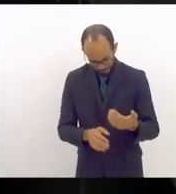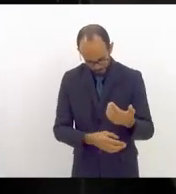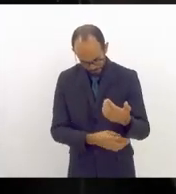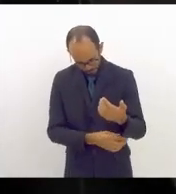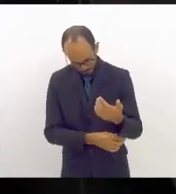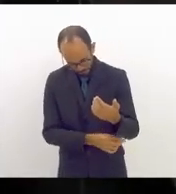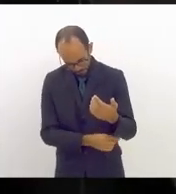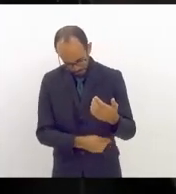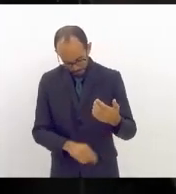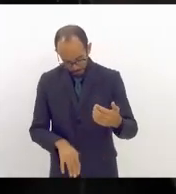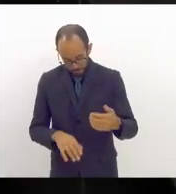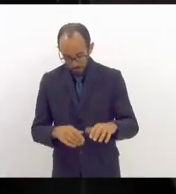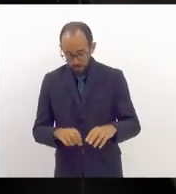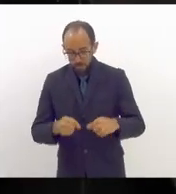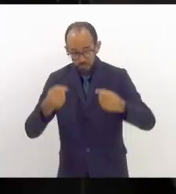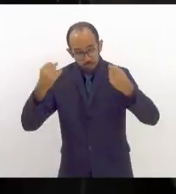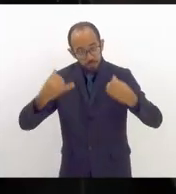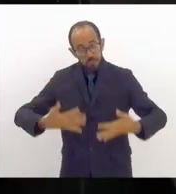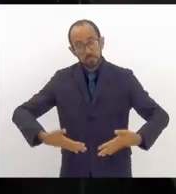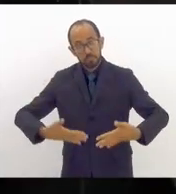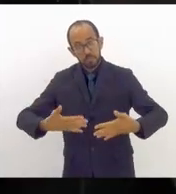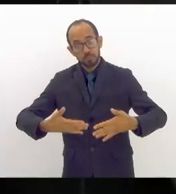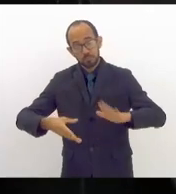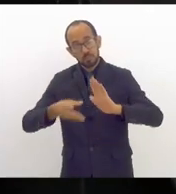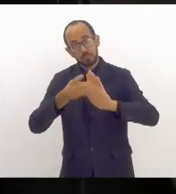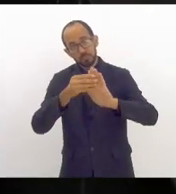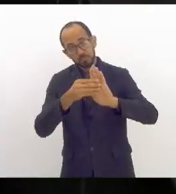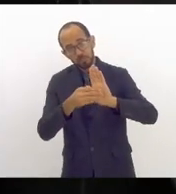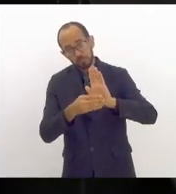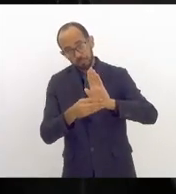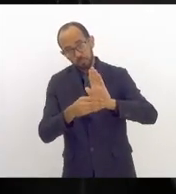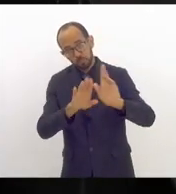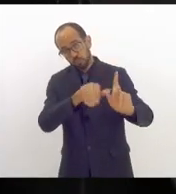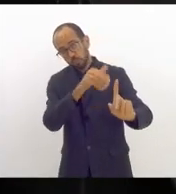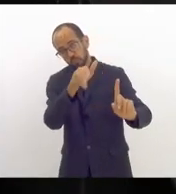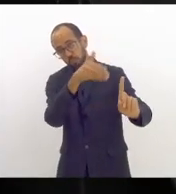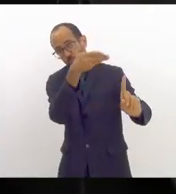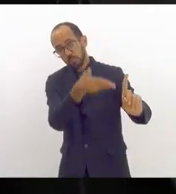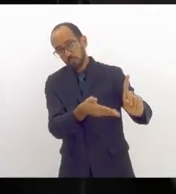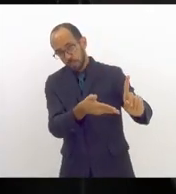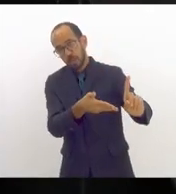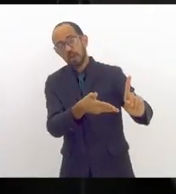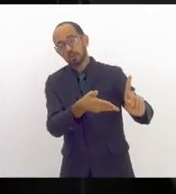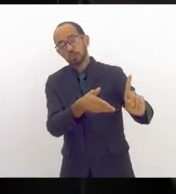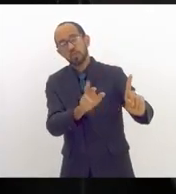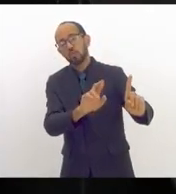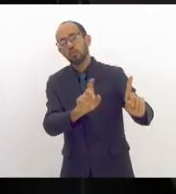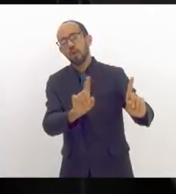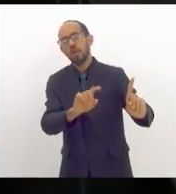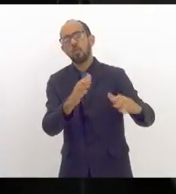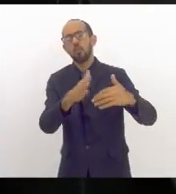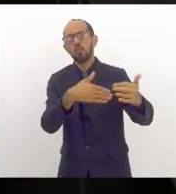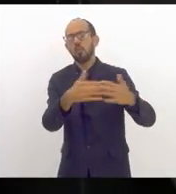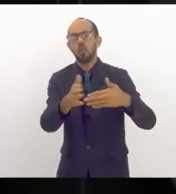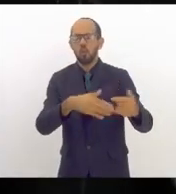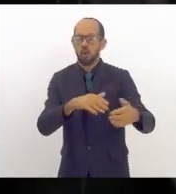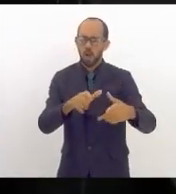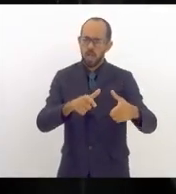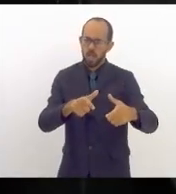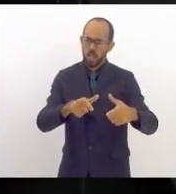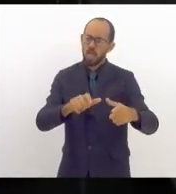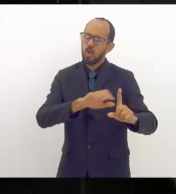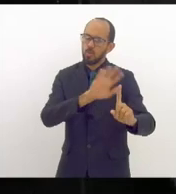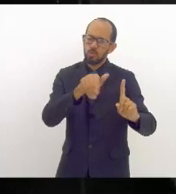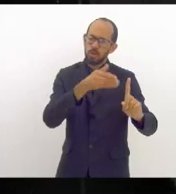fazer um registro na forma de uma homenagem e não é qualquer homenagem é a concessão da